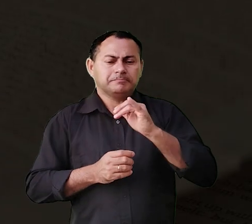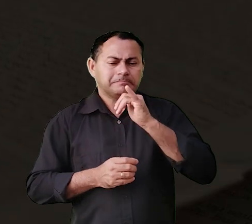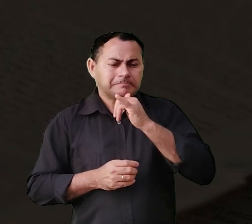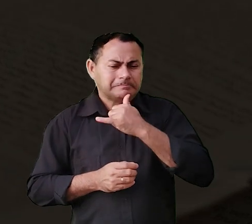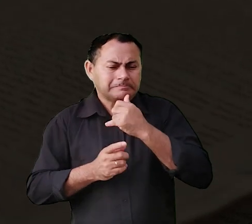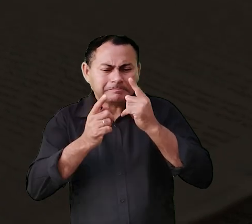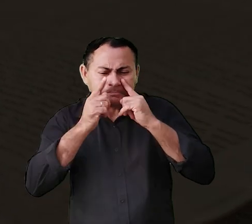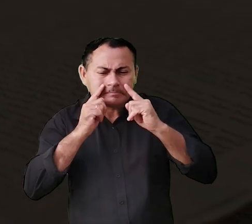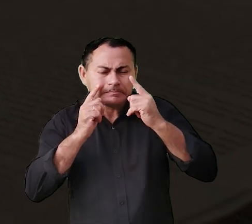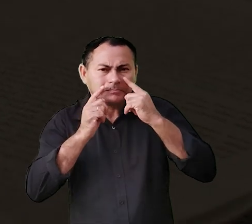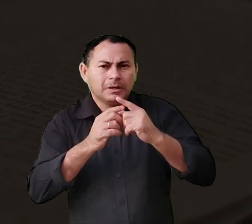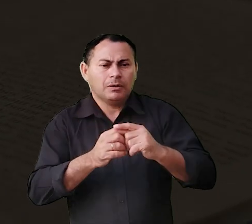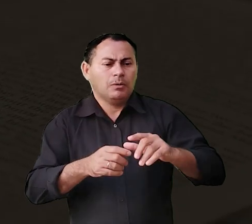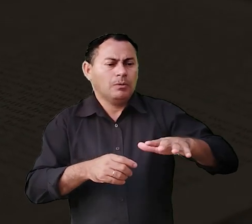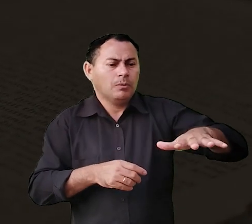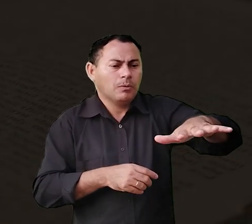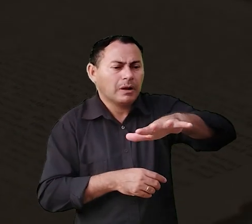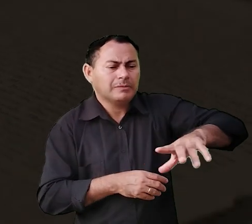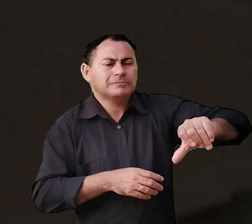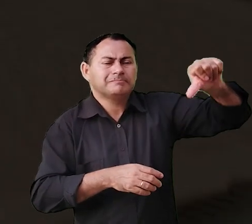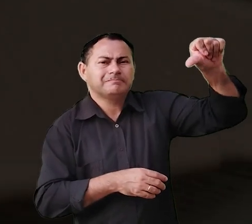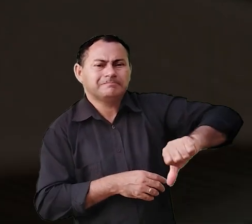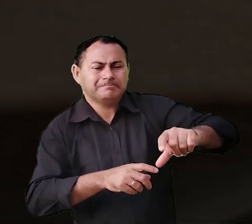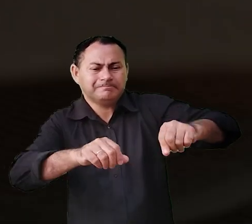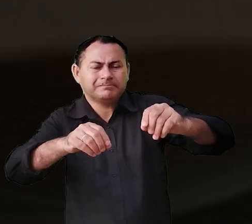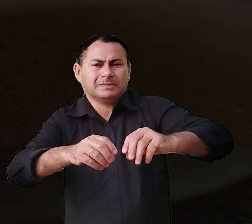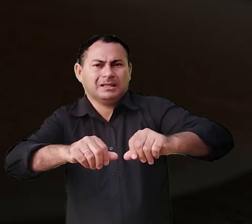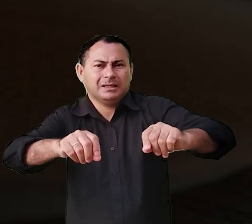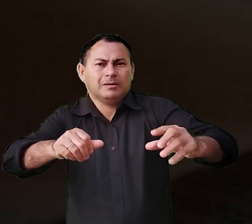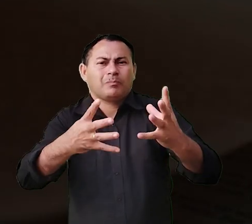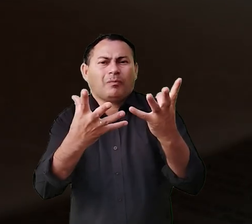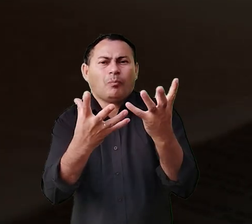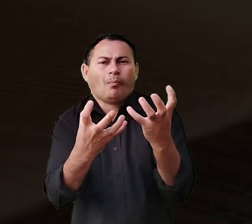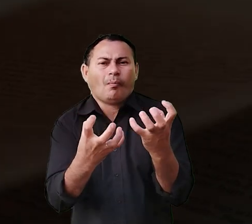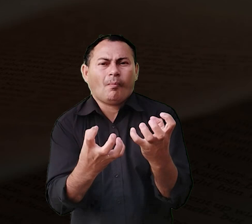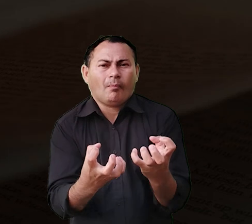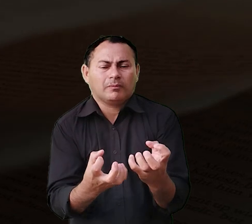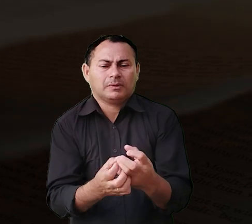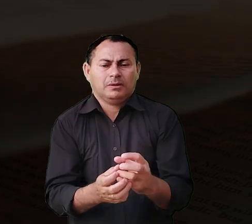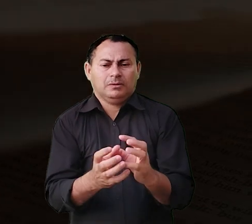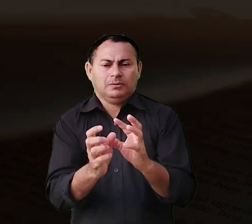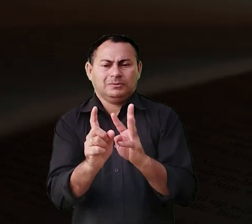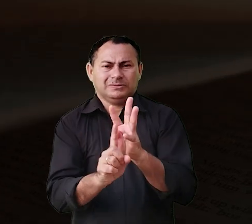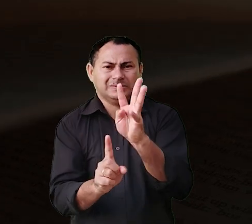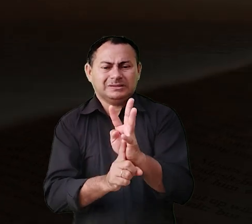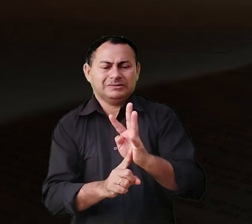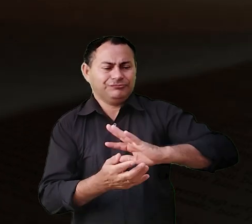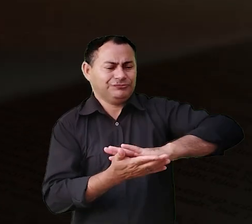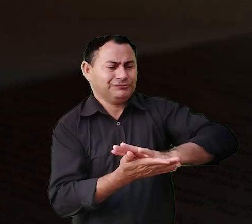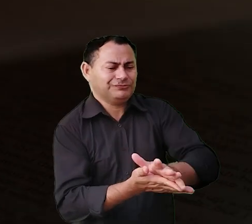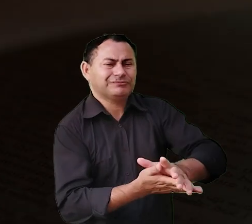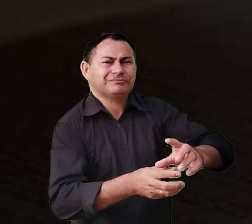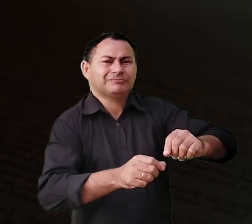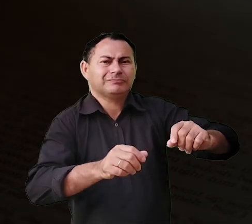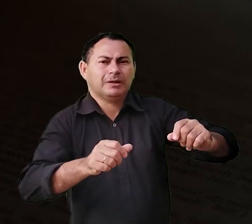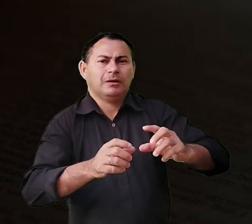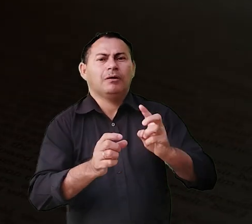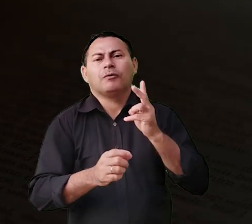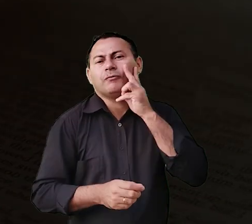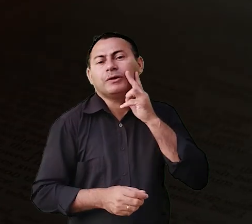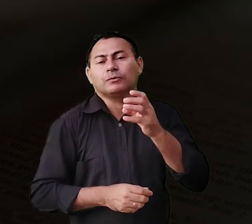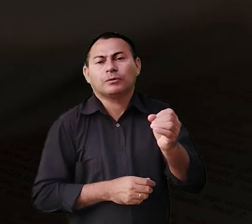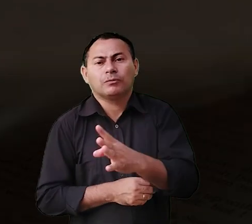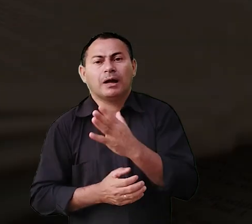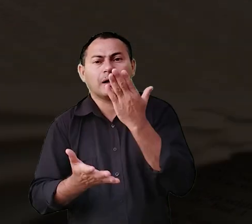de luto. Os campos estão arruinados, a terra está seca, o trigo está destruído,